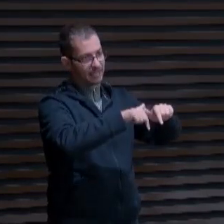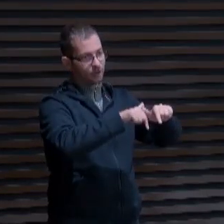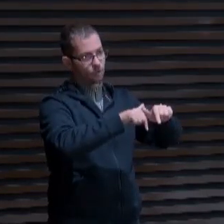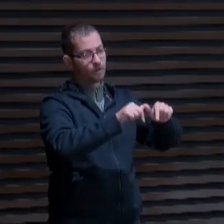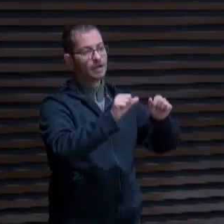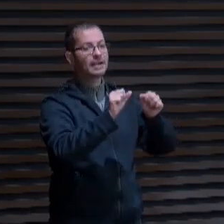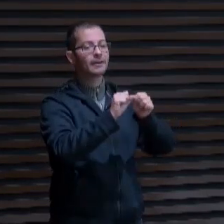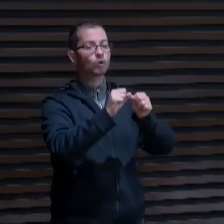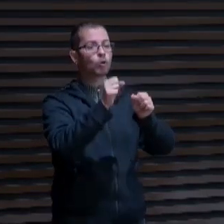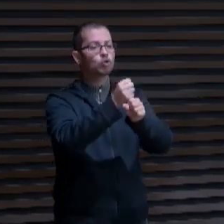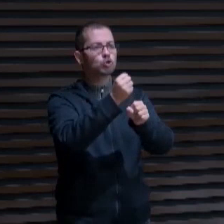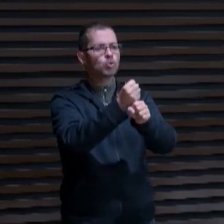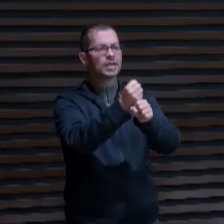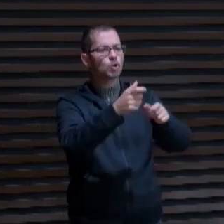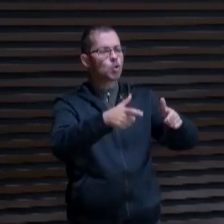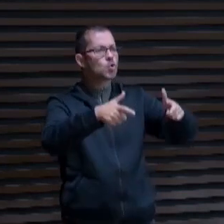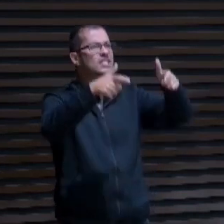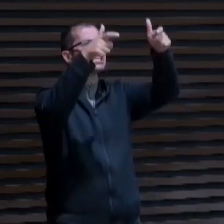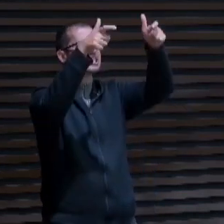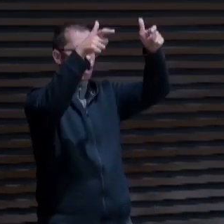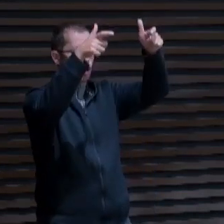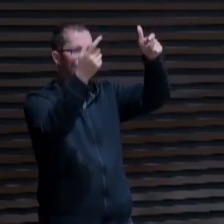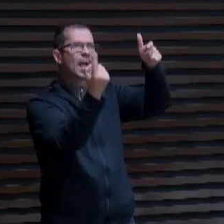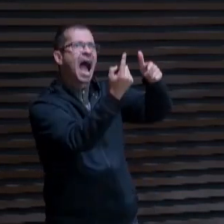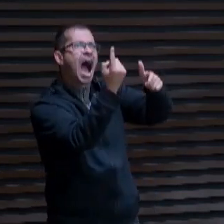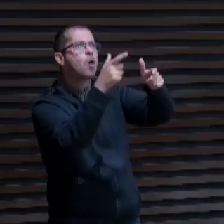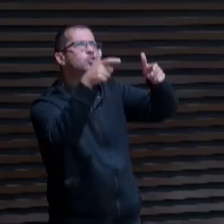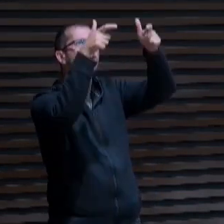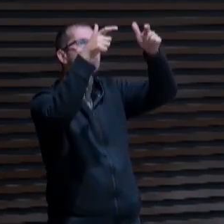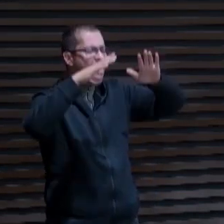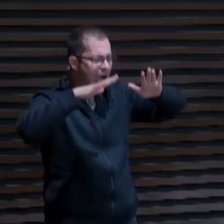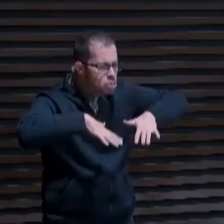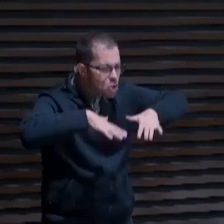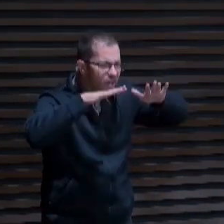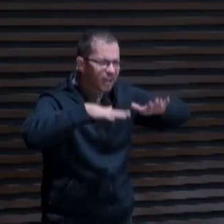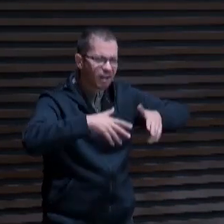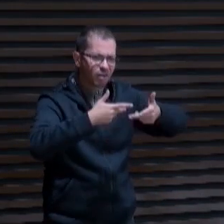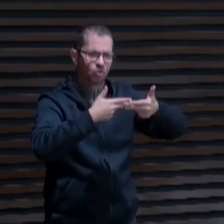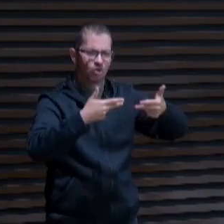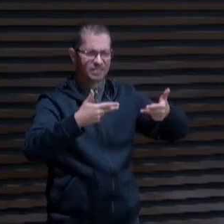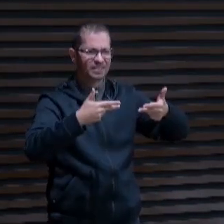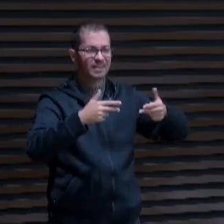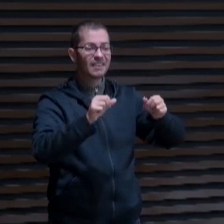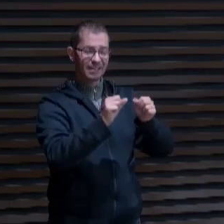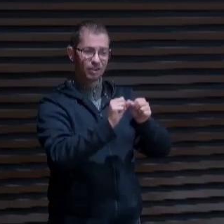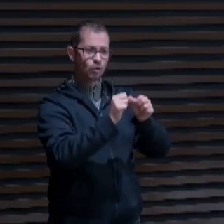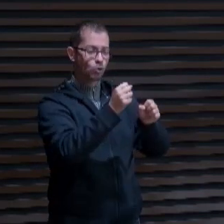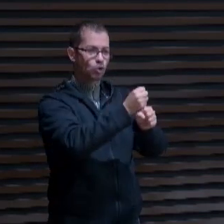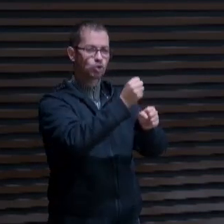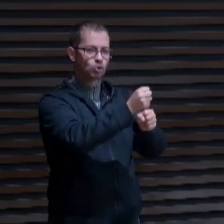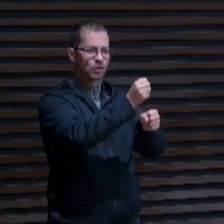altos em todas as cidades, locais de adoração, e não onde Deus havia estabelecido. Eles levantaram para si